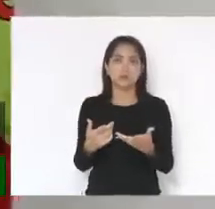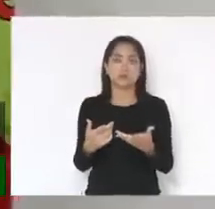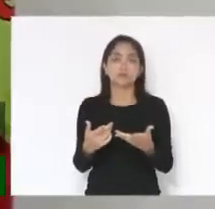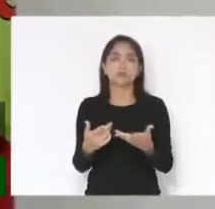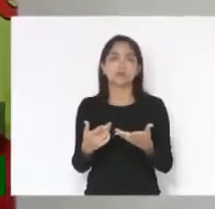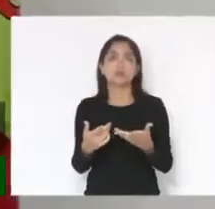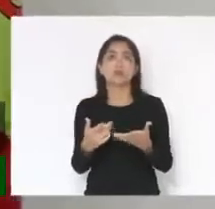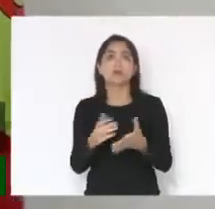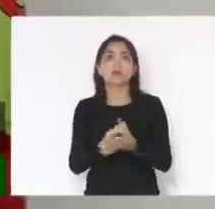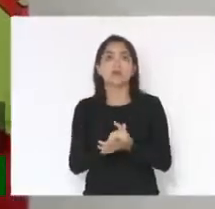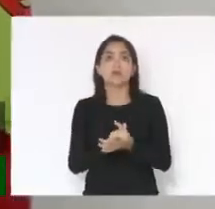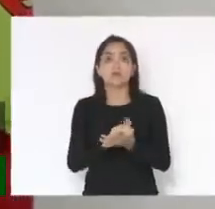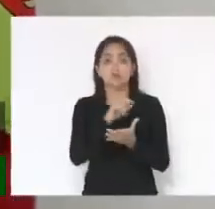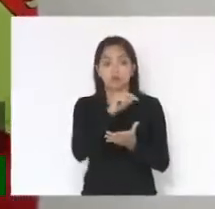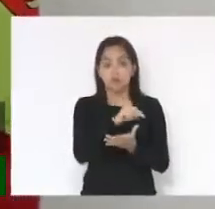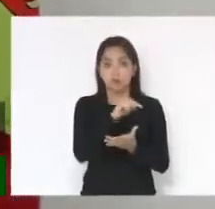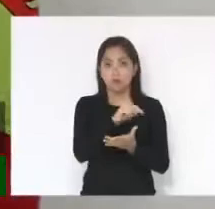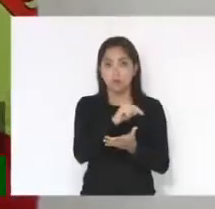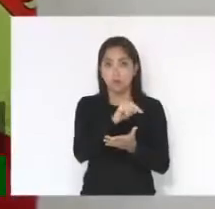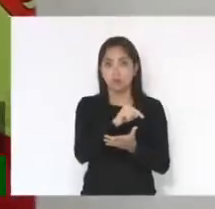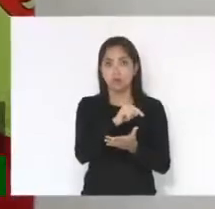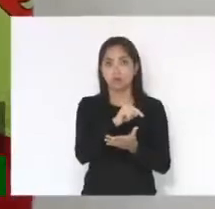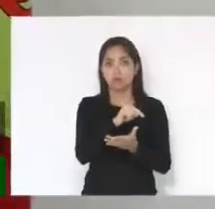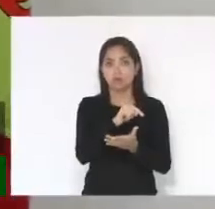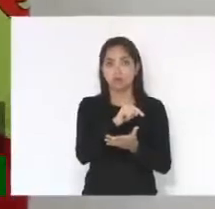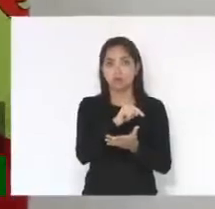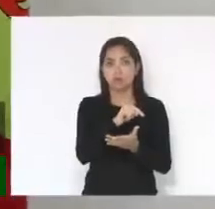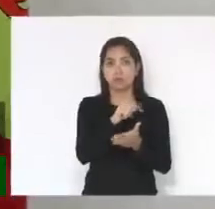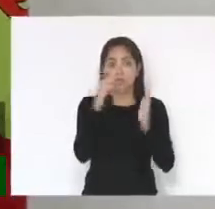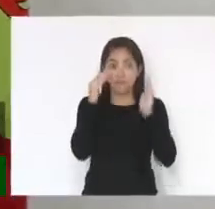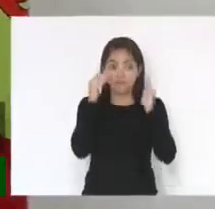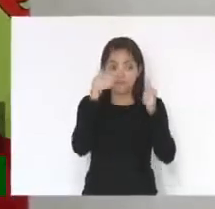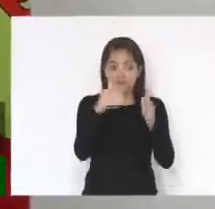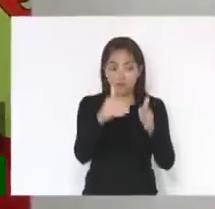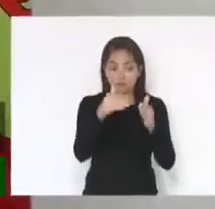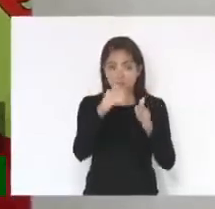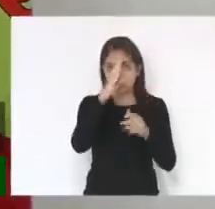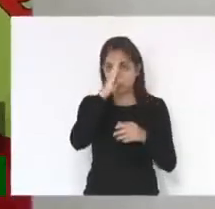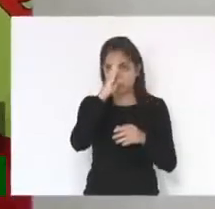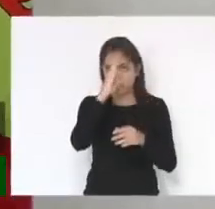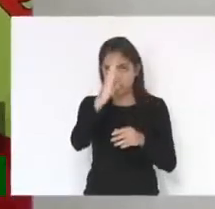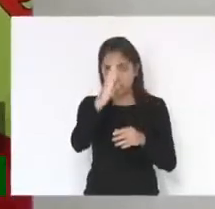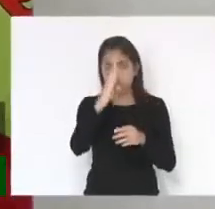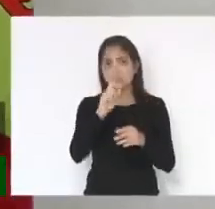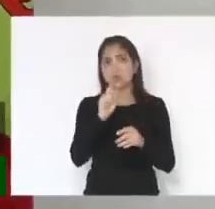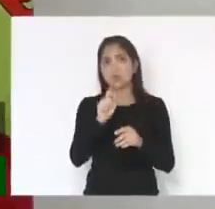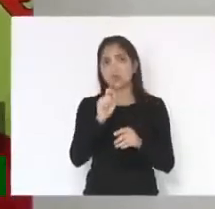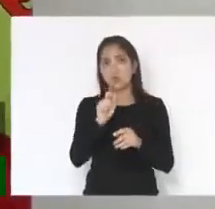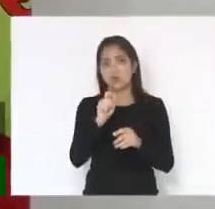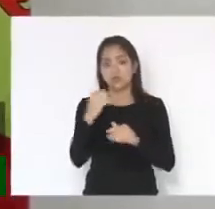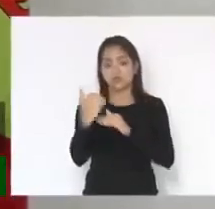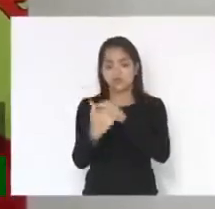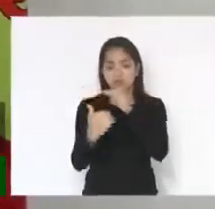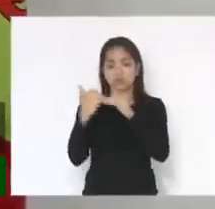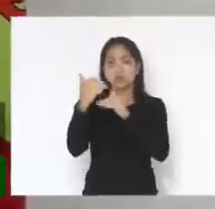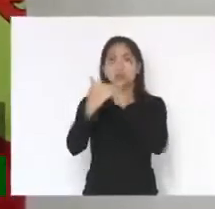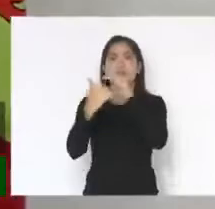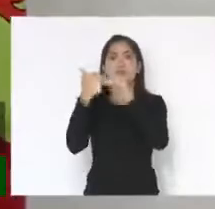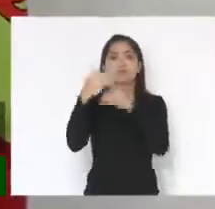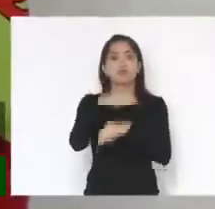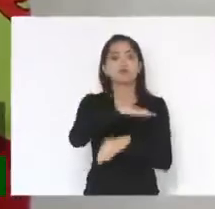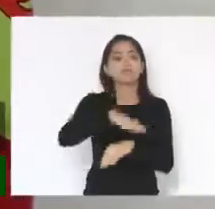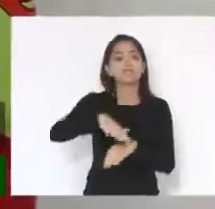pois a dita secretaria foca, e o seu foco principal, é em desenvolvimento setorial